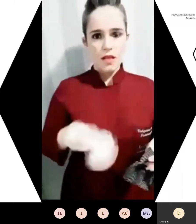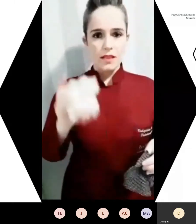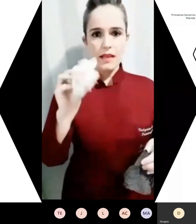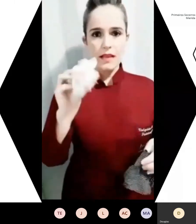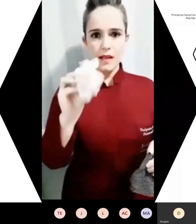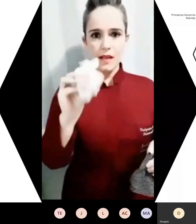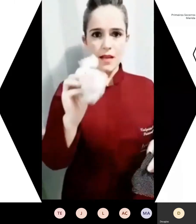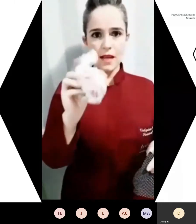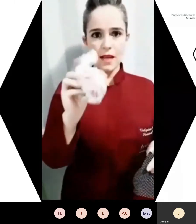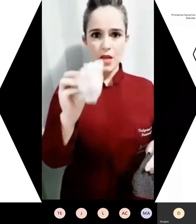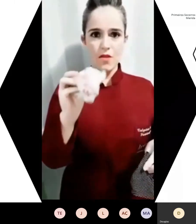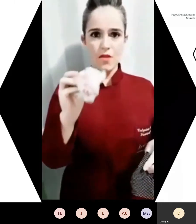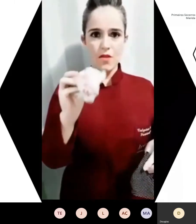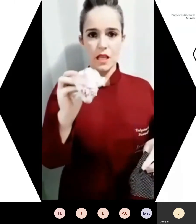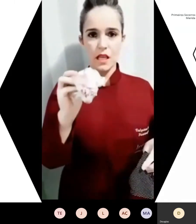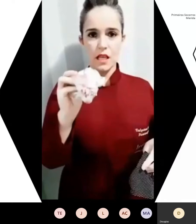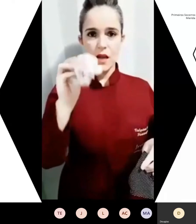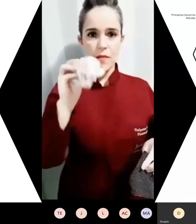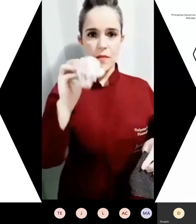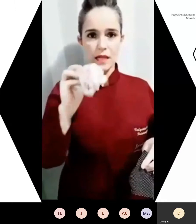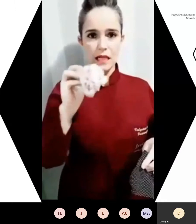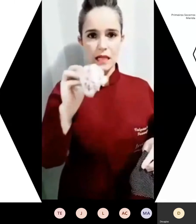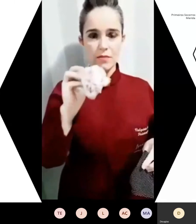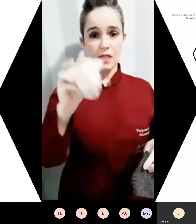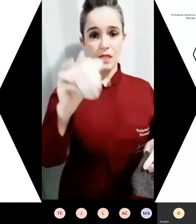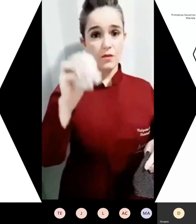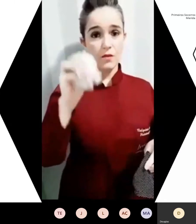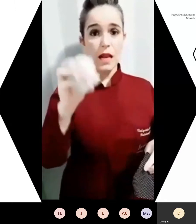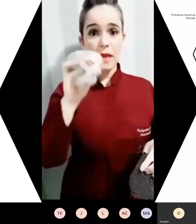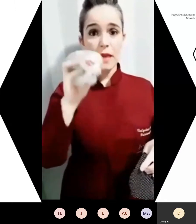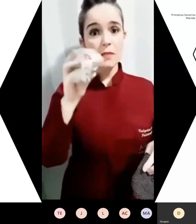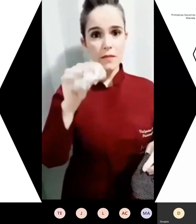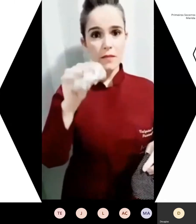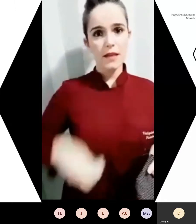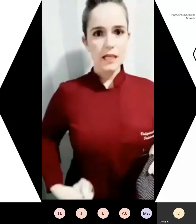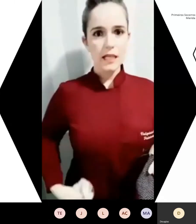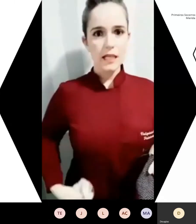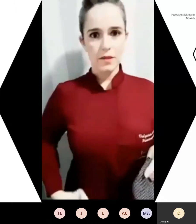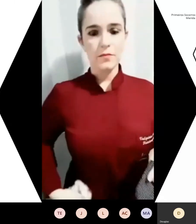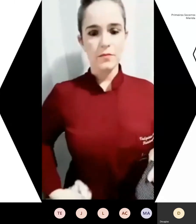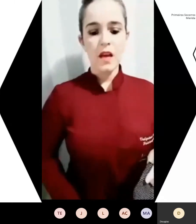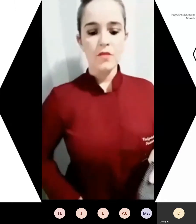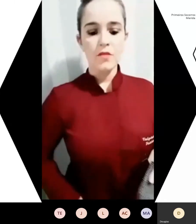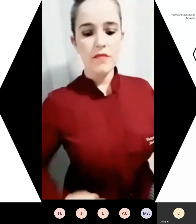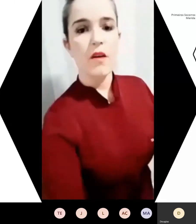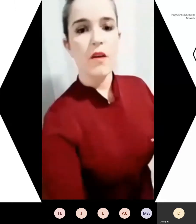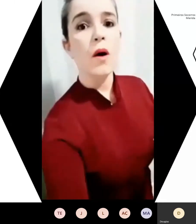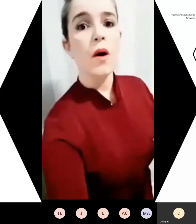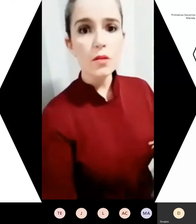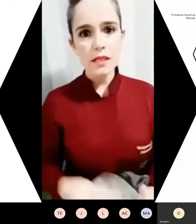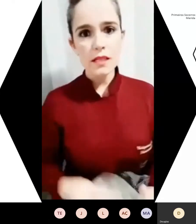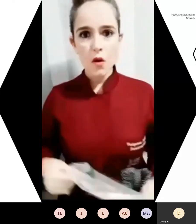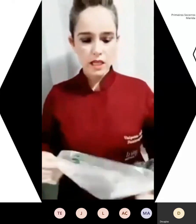Outra coisa, esse saquinho que você está com a máscara limpa, você vai usar ela apenas para a máscara limpa. Você vai